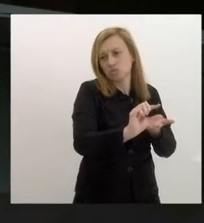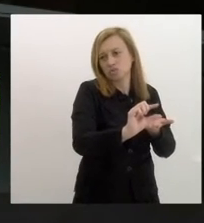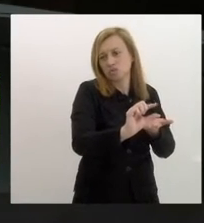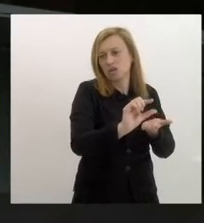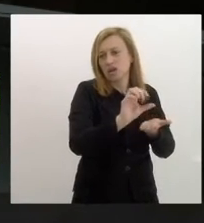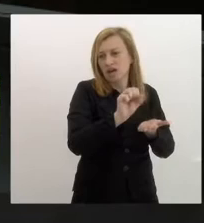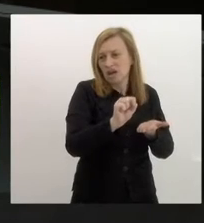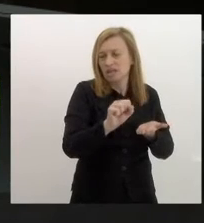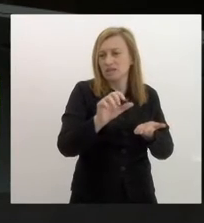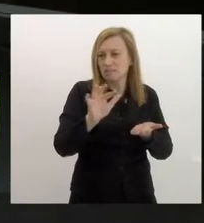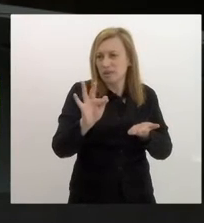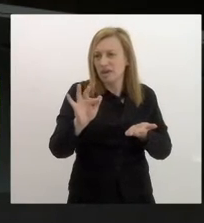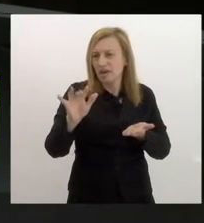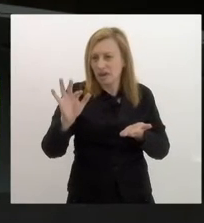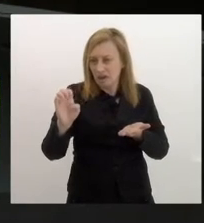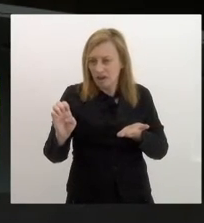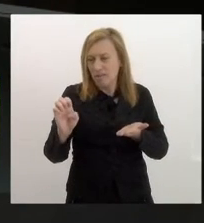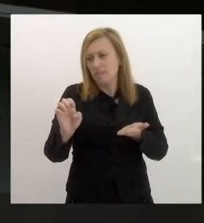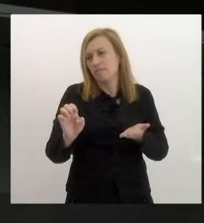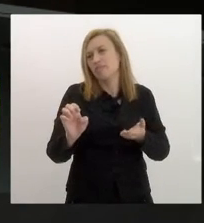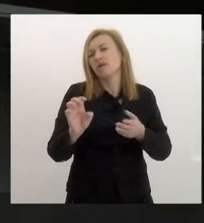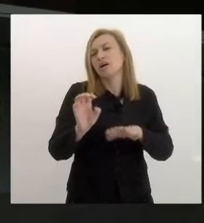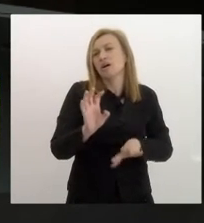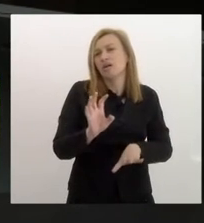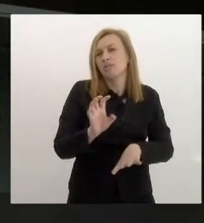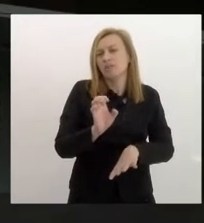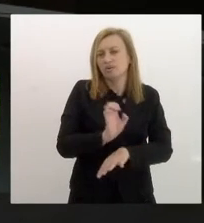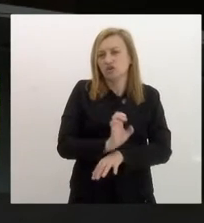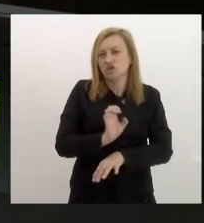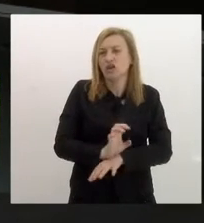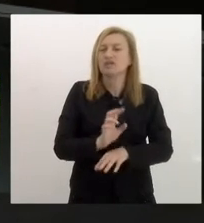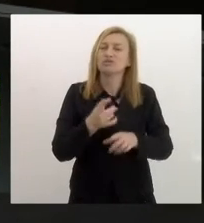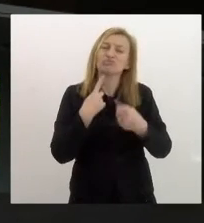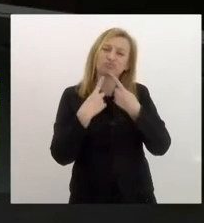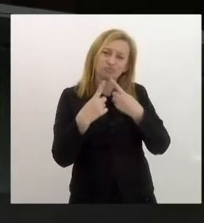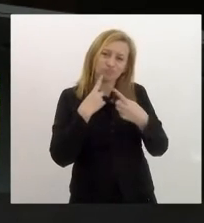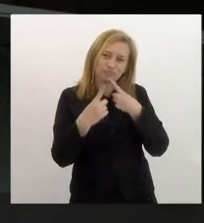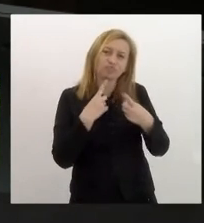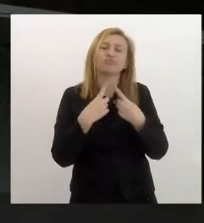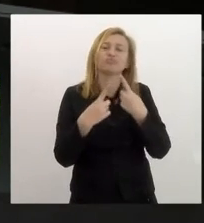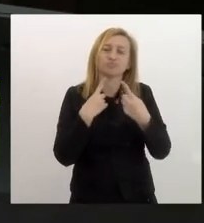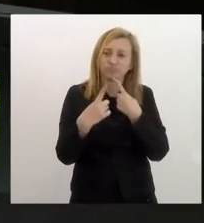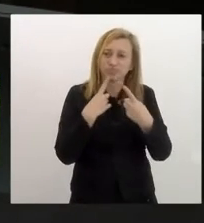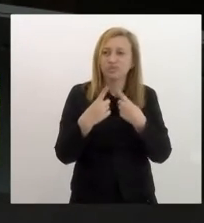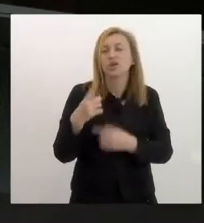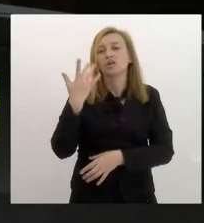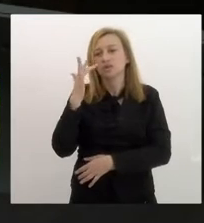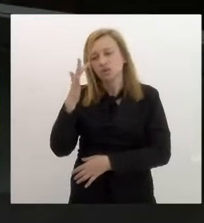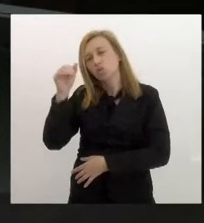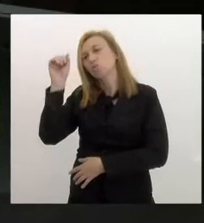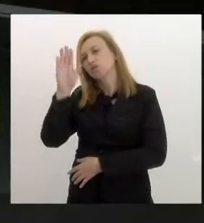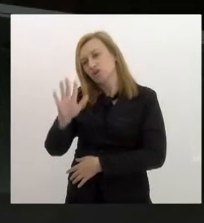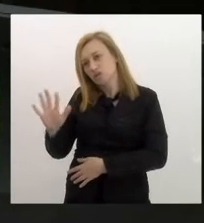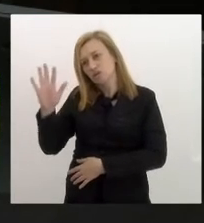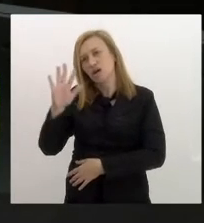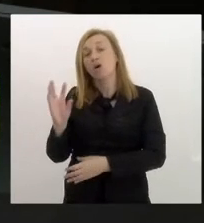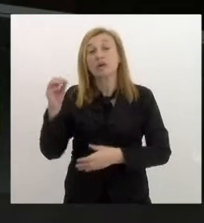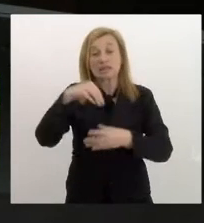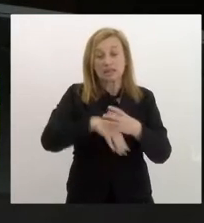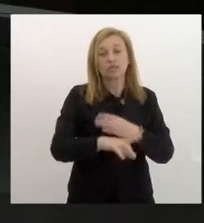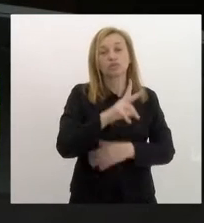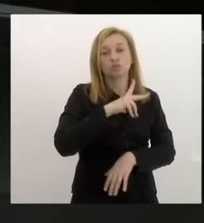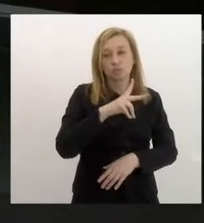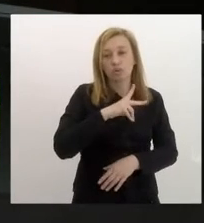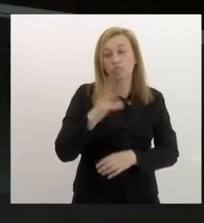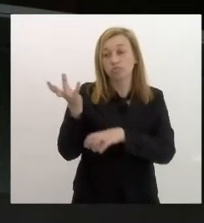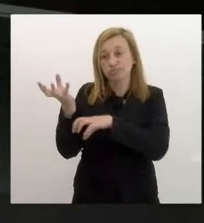são discussões que nós temos travado com o Tesouro Nacional dentro do